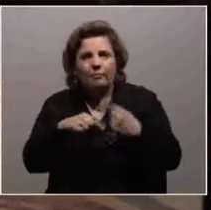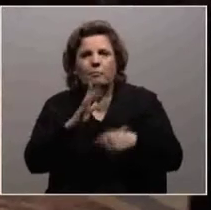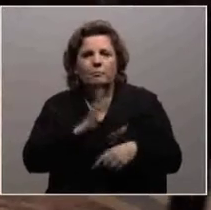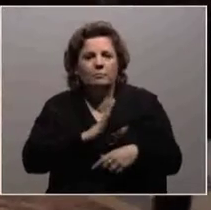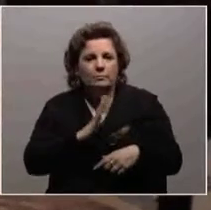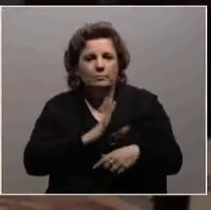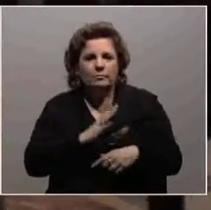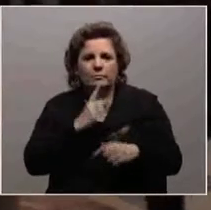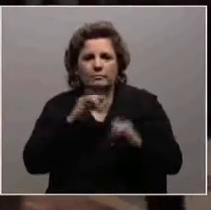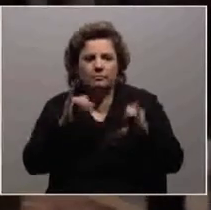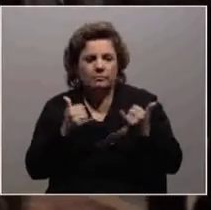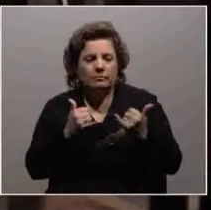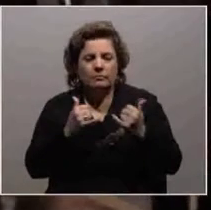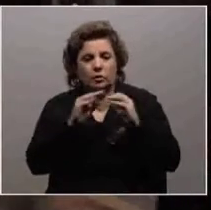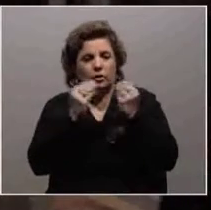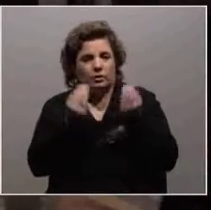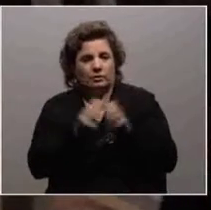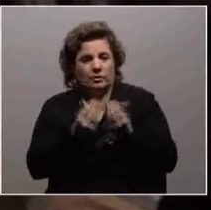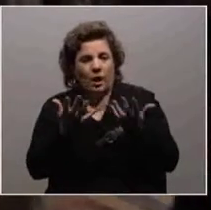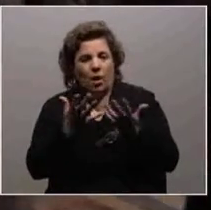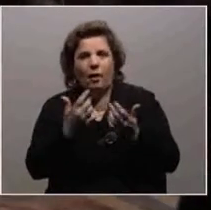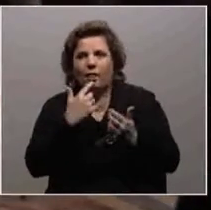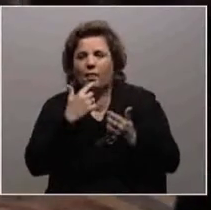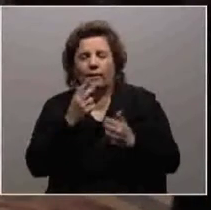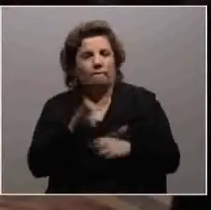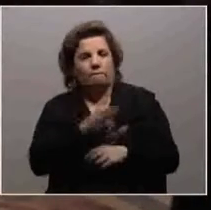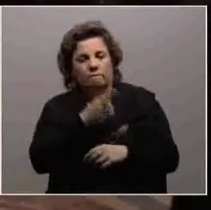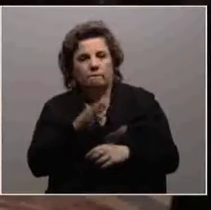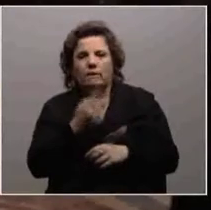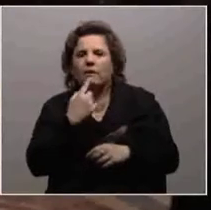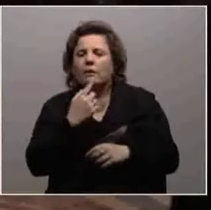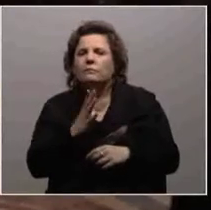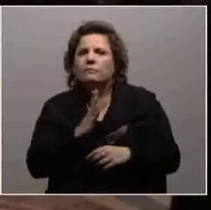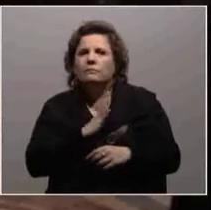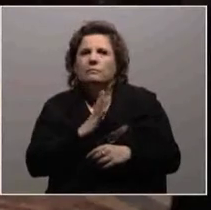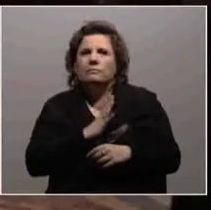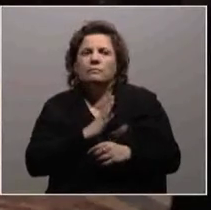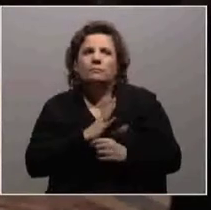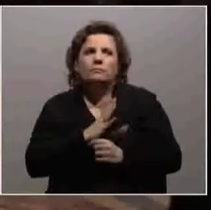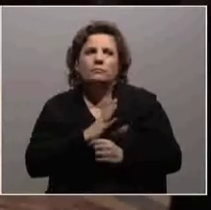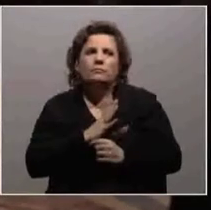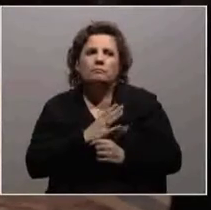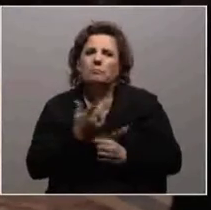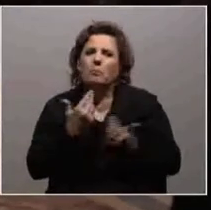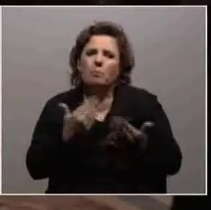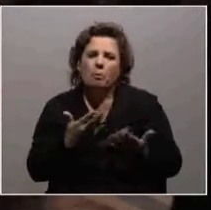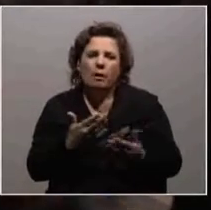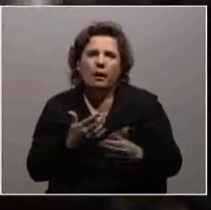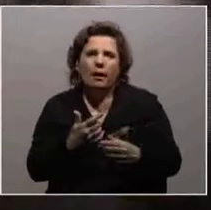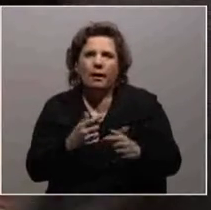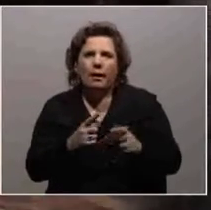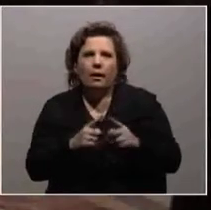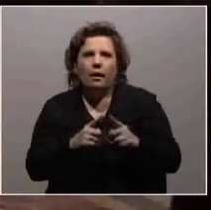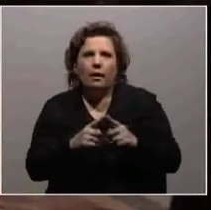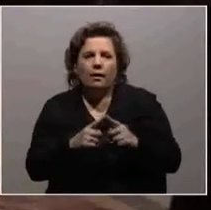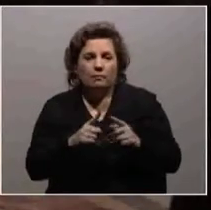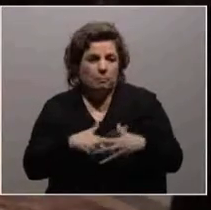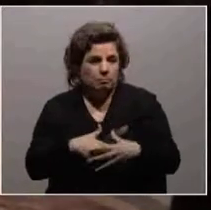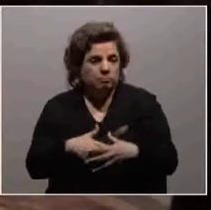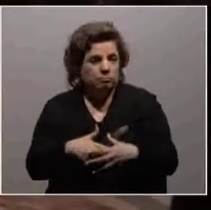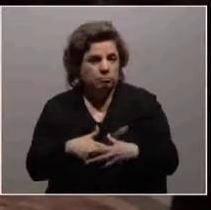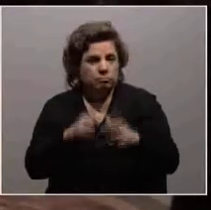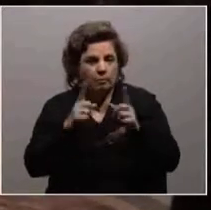chegou ao cúmulo chegou ao absurdo das mulheres é poderem mesmo que gestantes